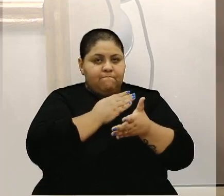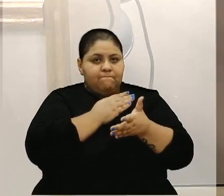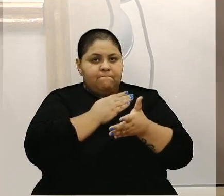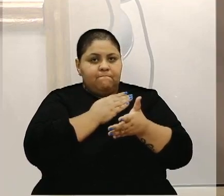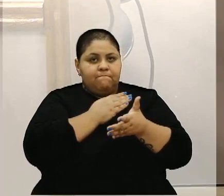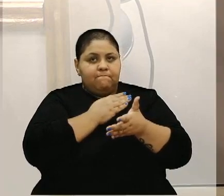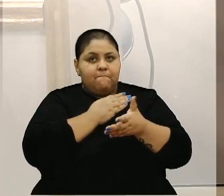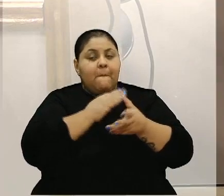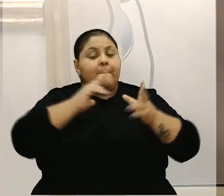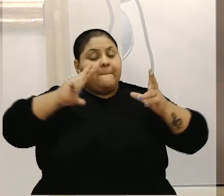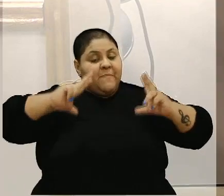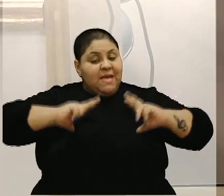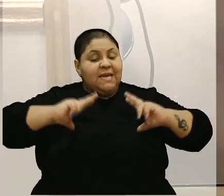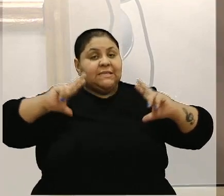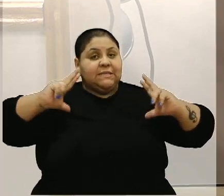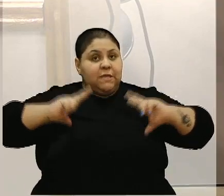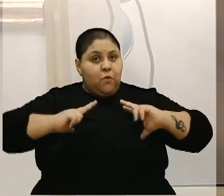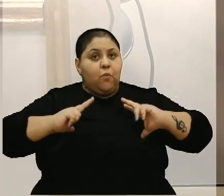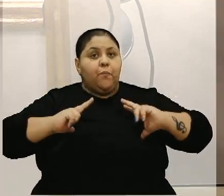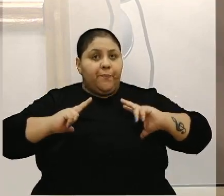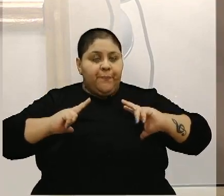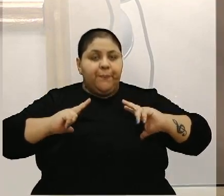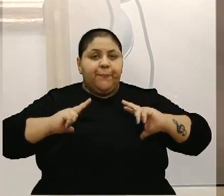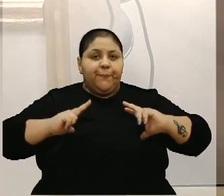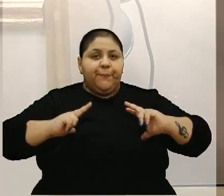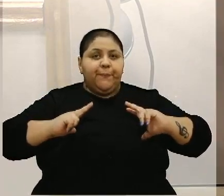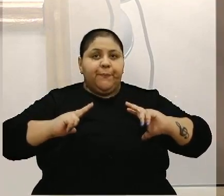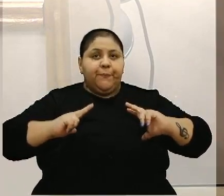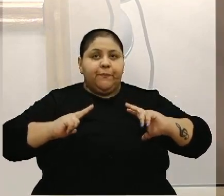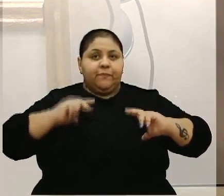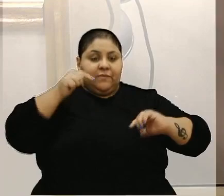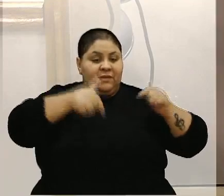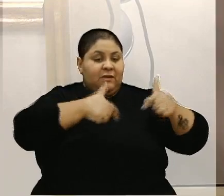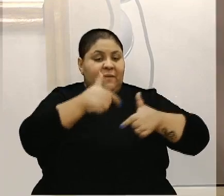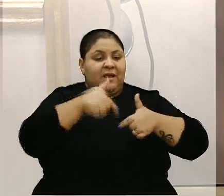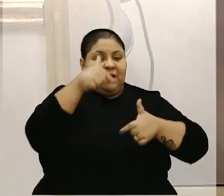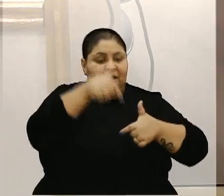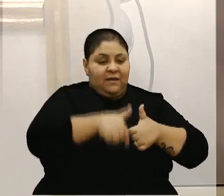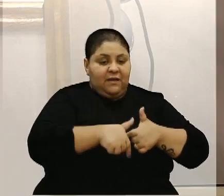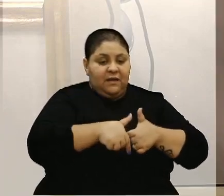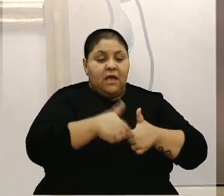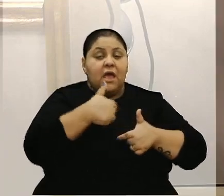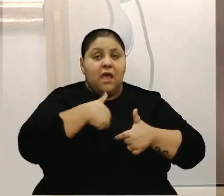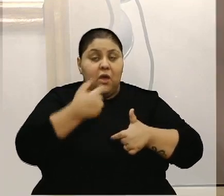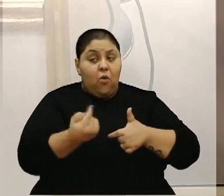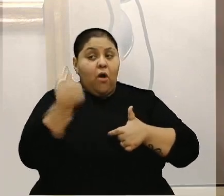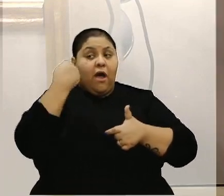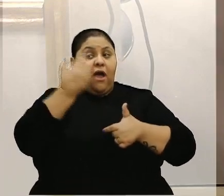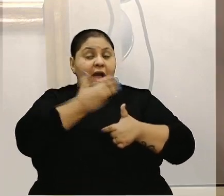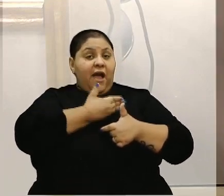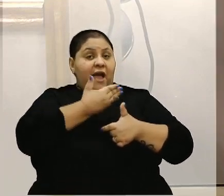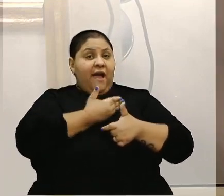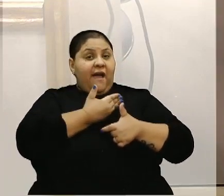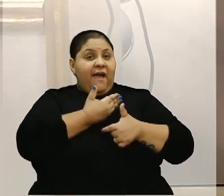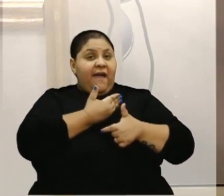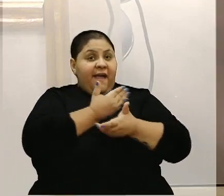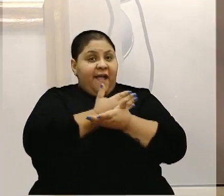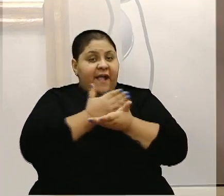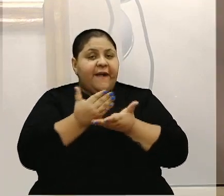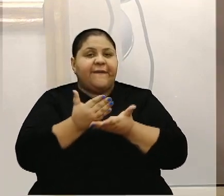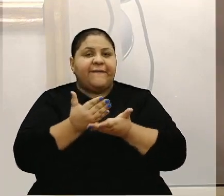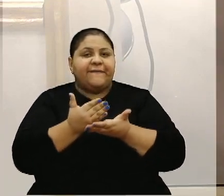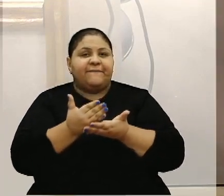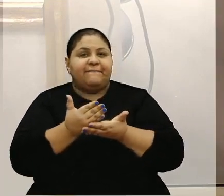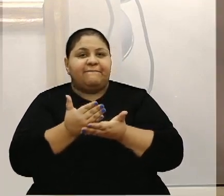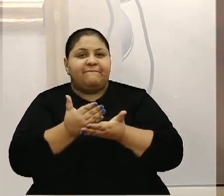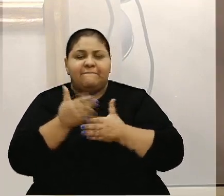méritos. E com certeza, eu era seu amigo e a partir desse momento